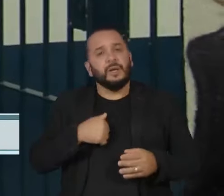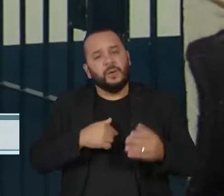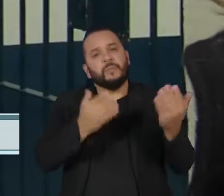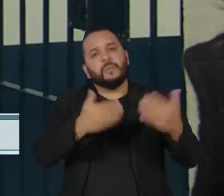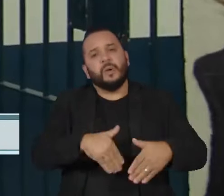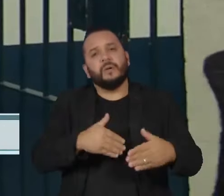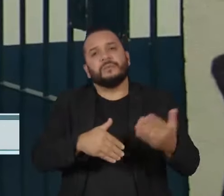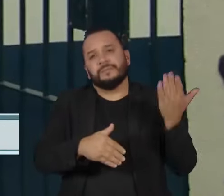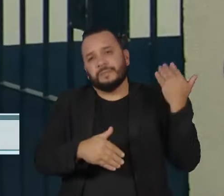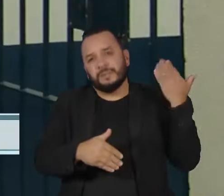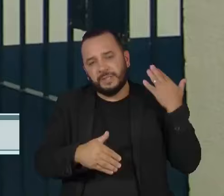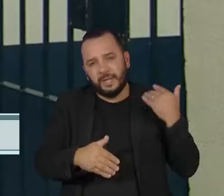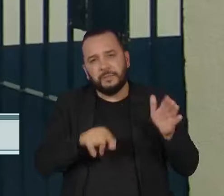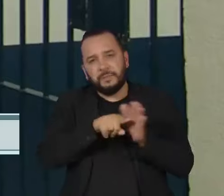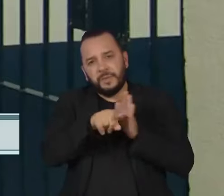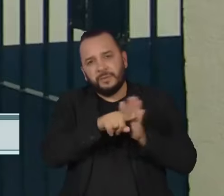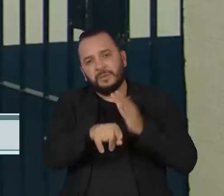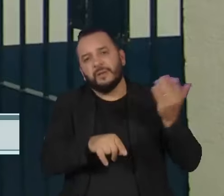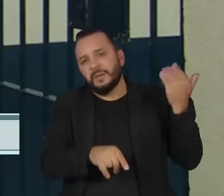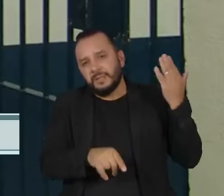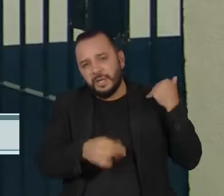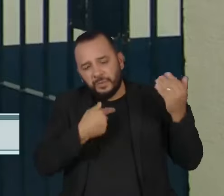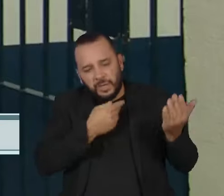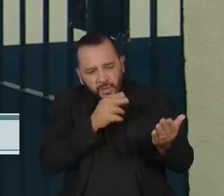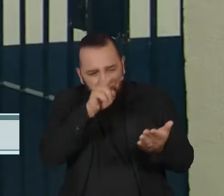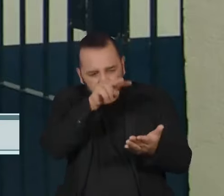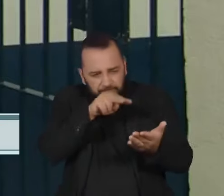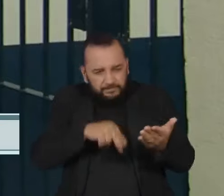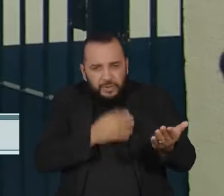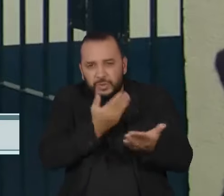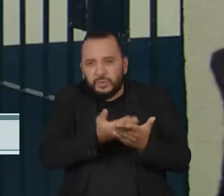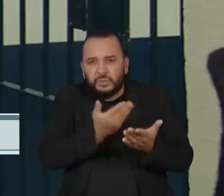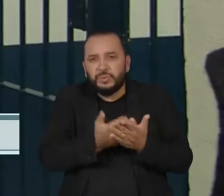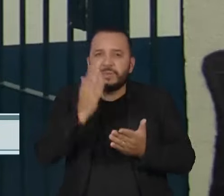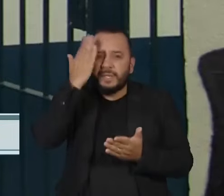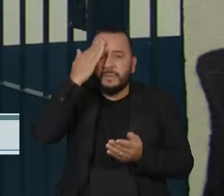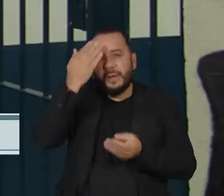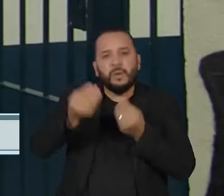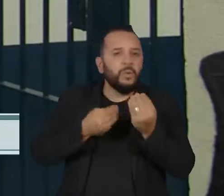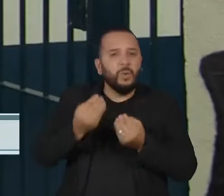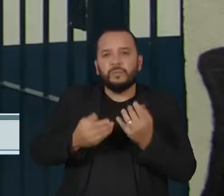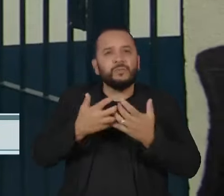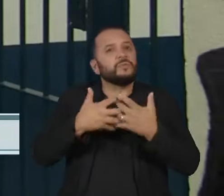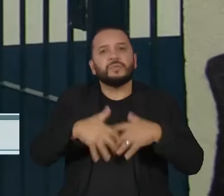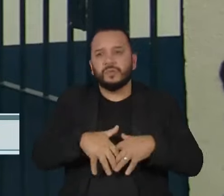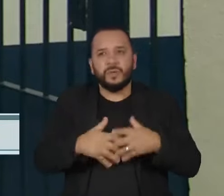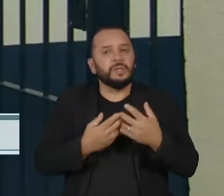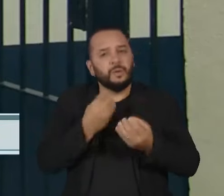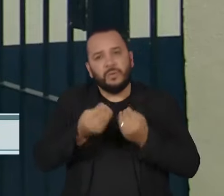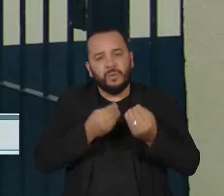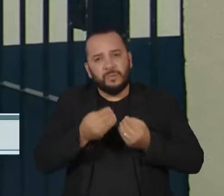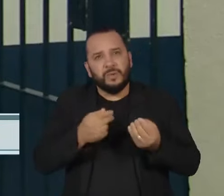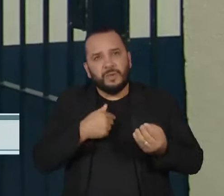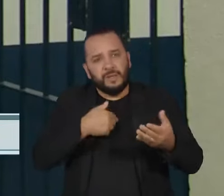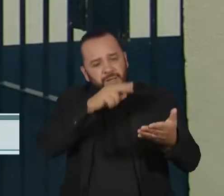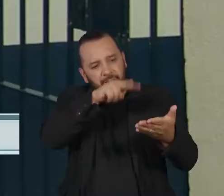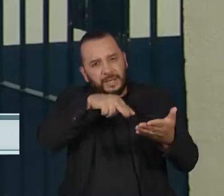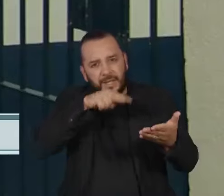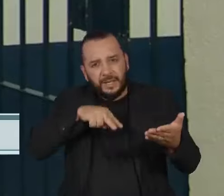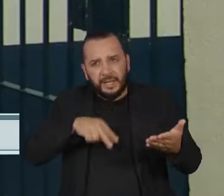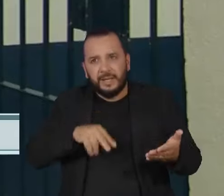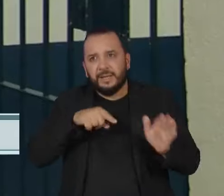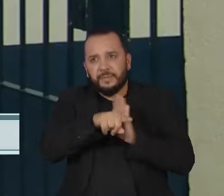das provas antigas, é muito importante para a gente já ter uma base de como funciona, lendo os enunciados,